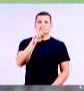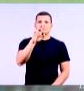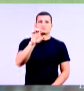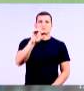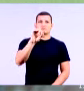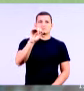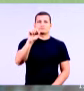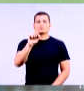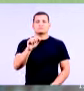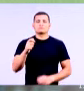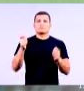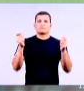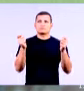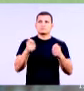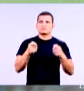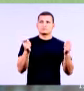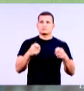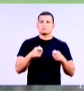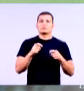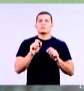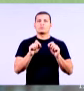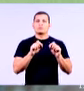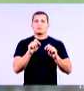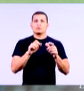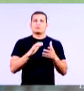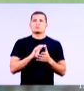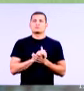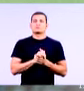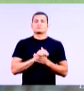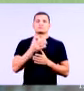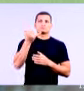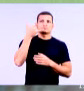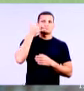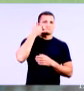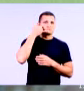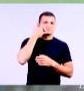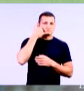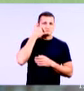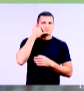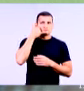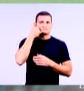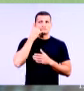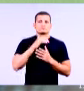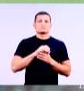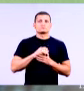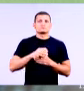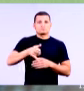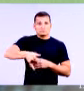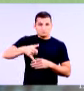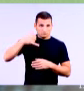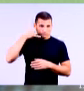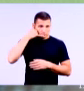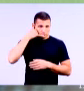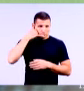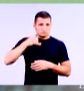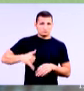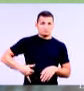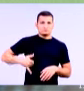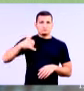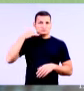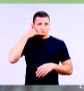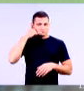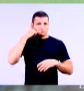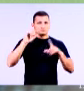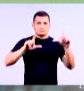a oferta de serviços como telefonia fixa, telefonia móvel, televisão e